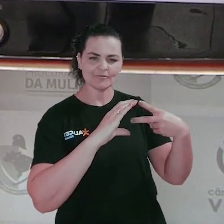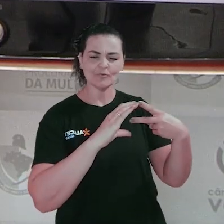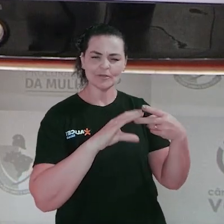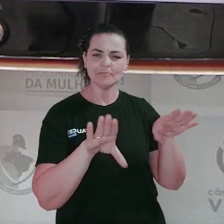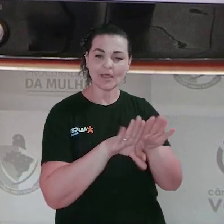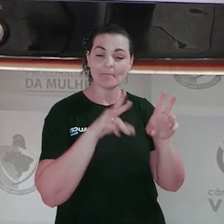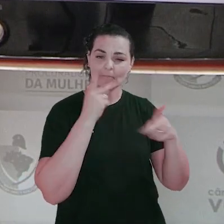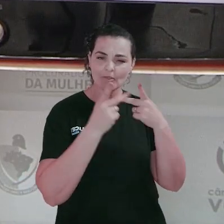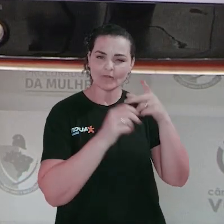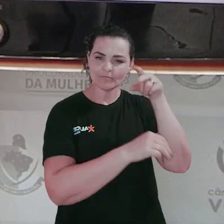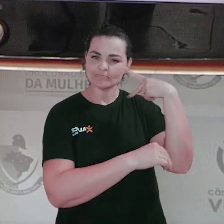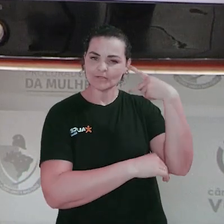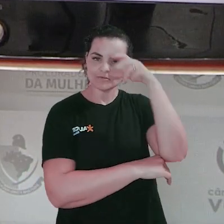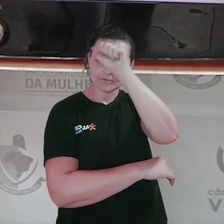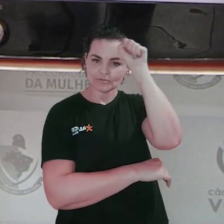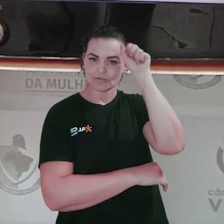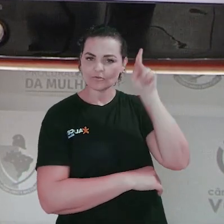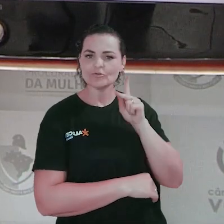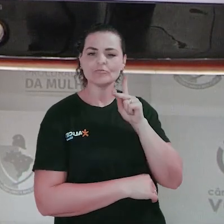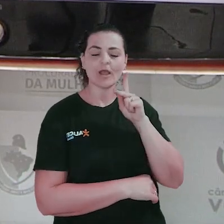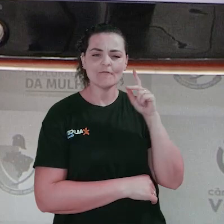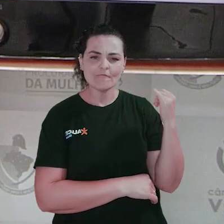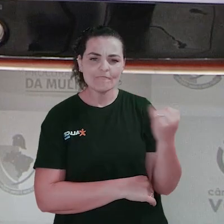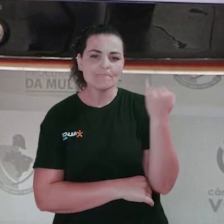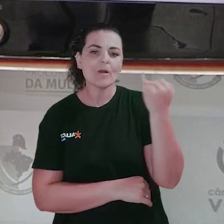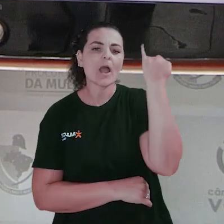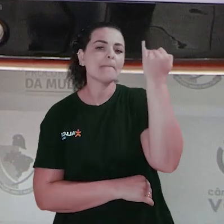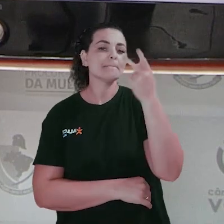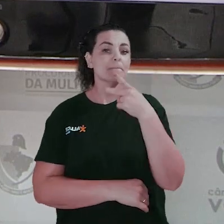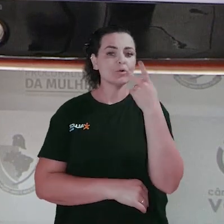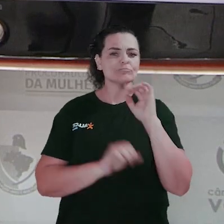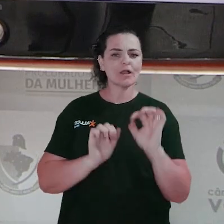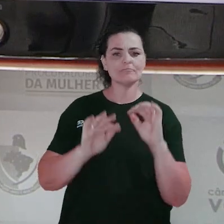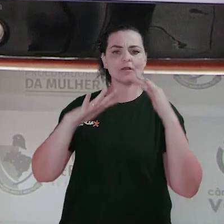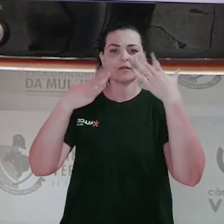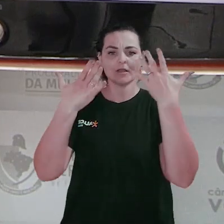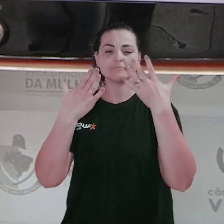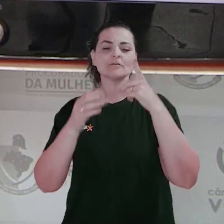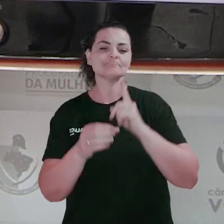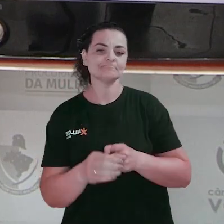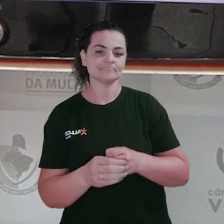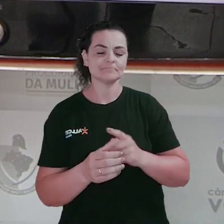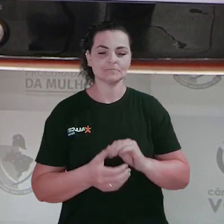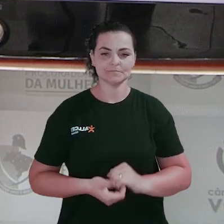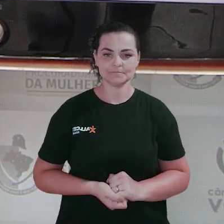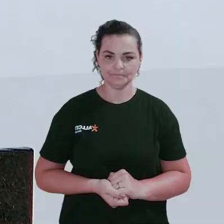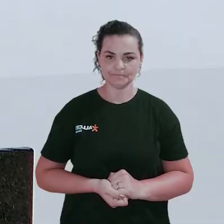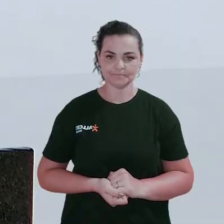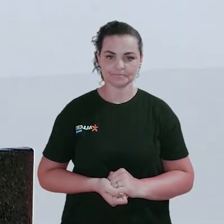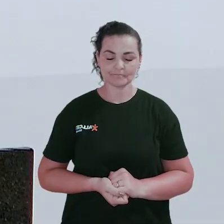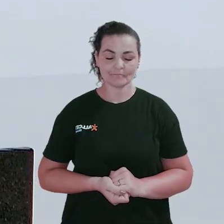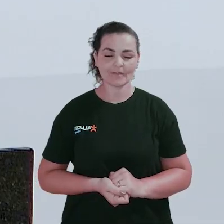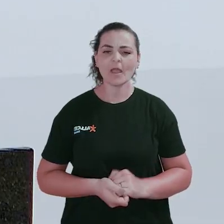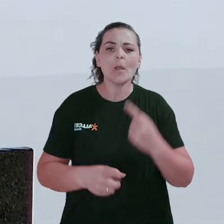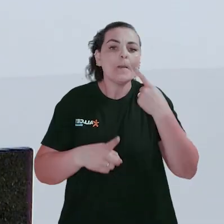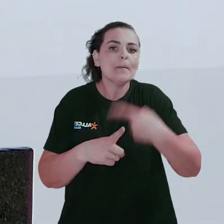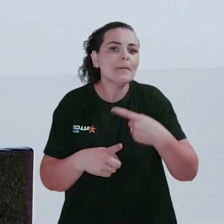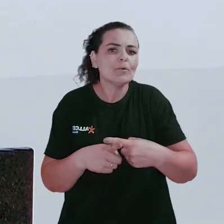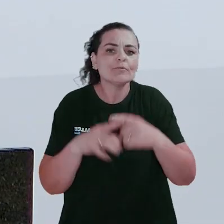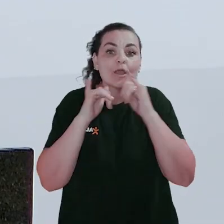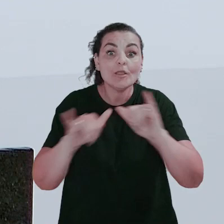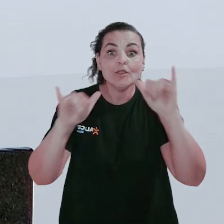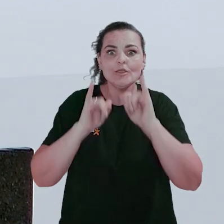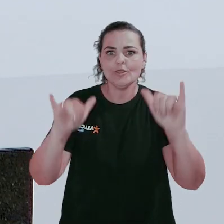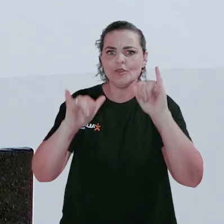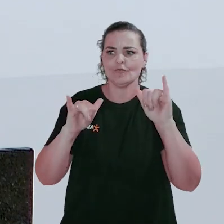pela vereadora Cirlei Maria Chapo, que destaca a importância do evento em nossa cidade. E por que eu faço